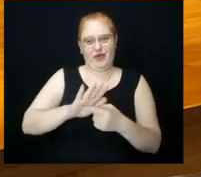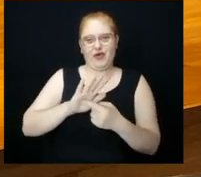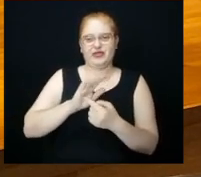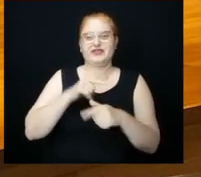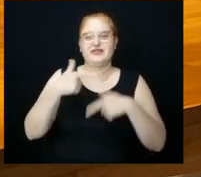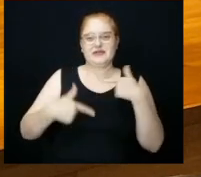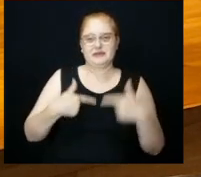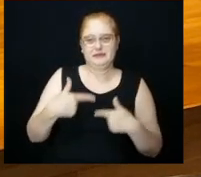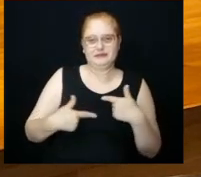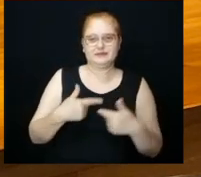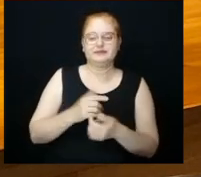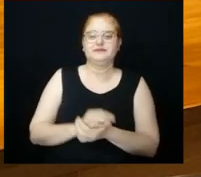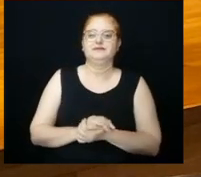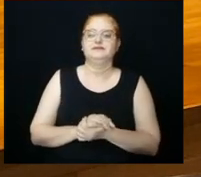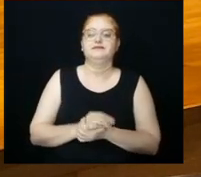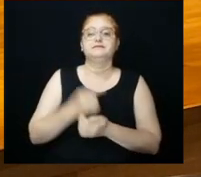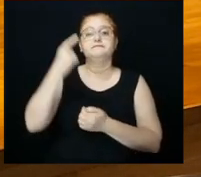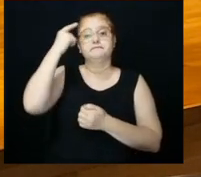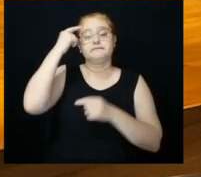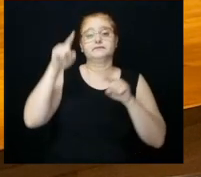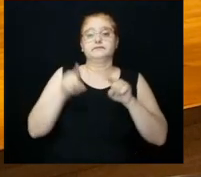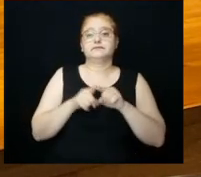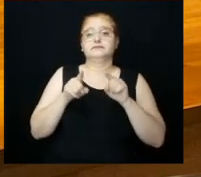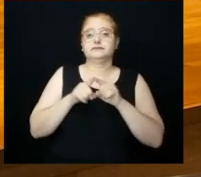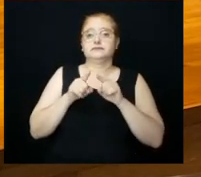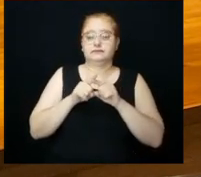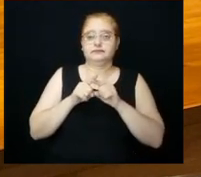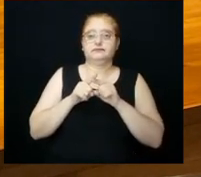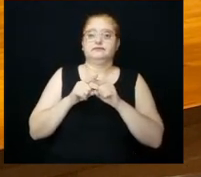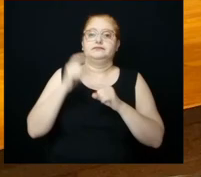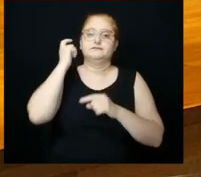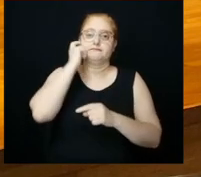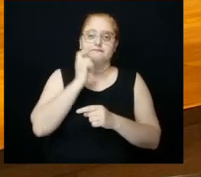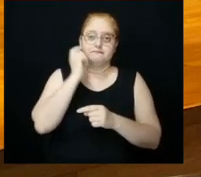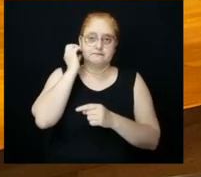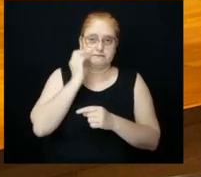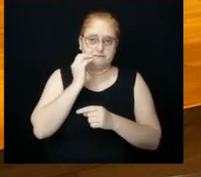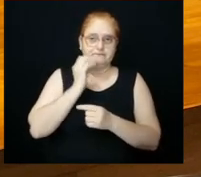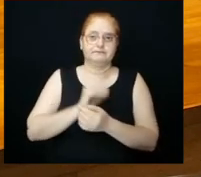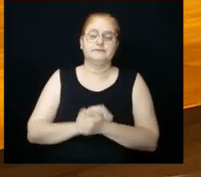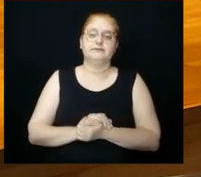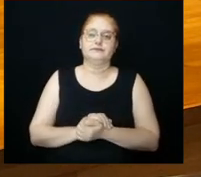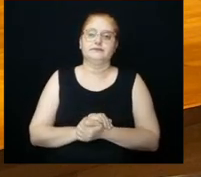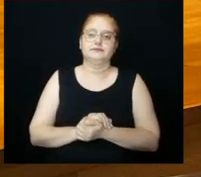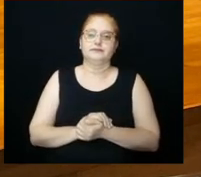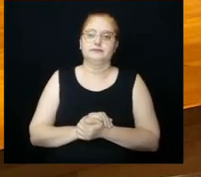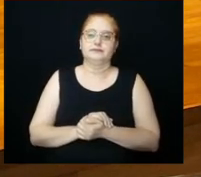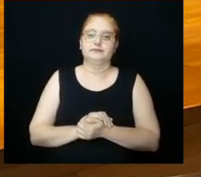vai trabalhar, né. Pensando assim na realidade de Moçambique, tá? Em